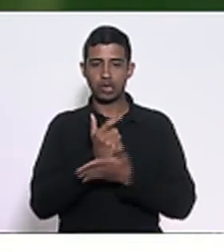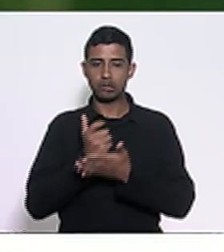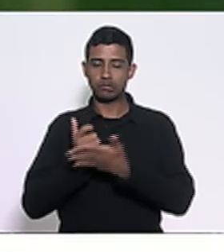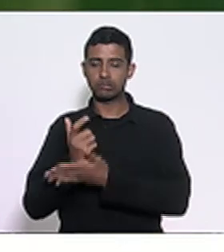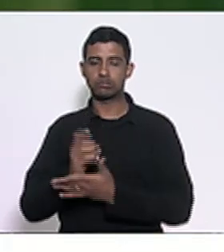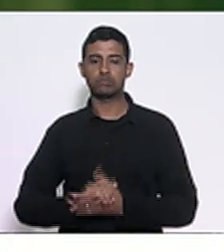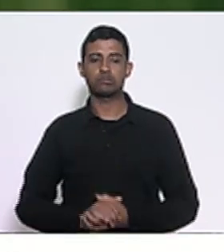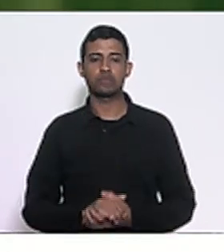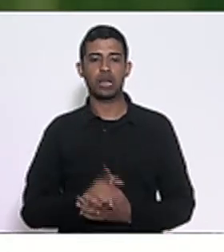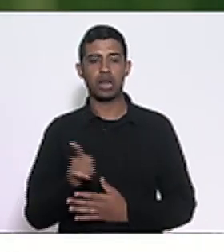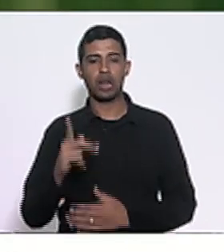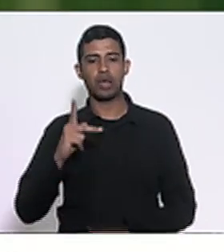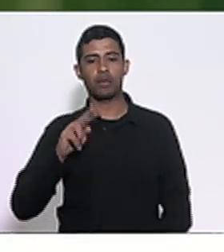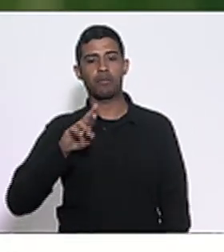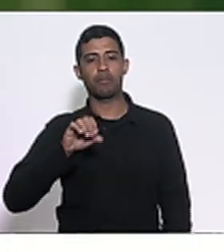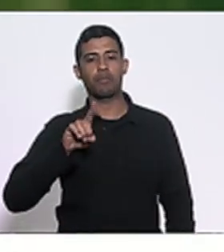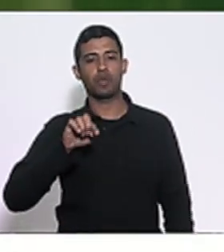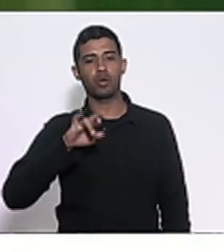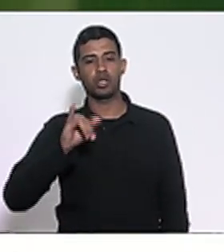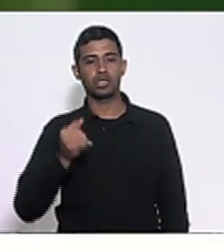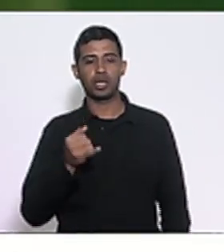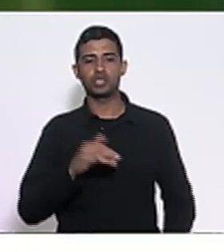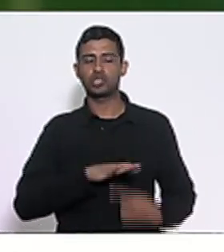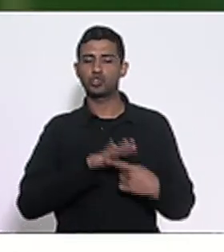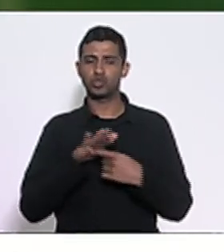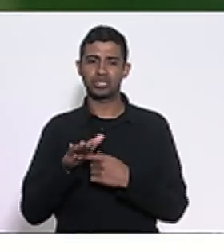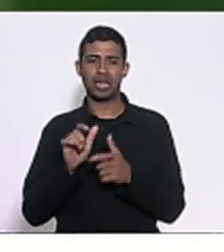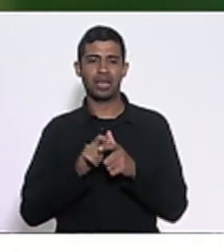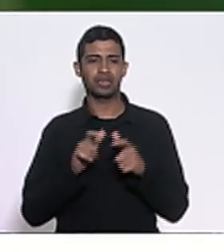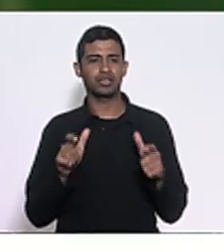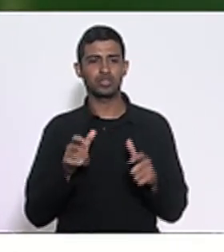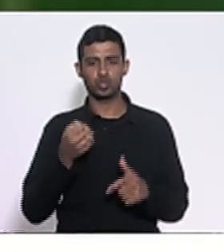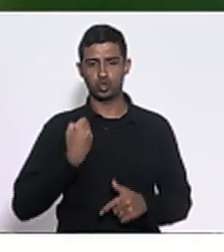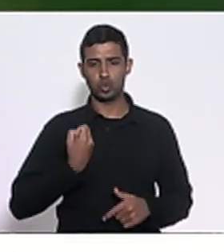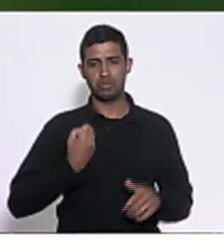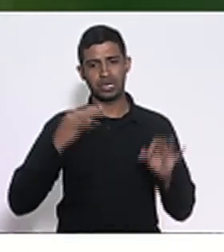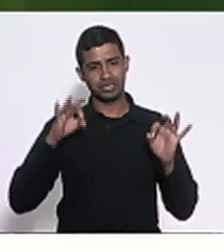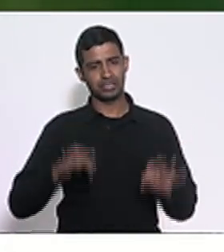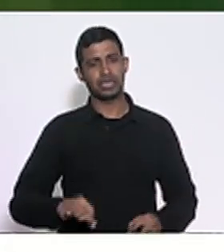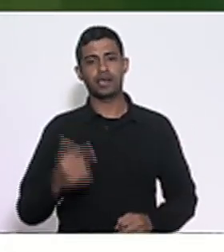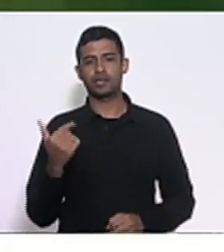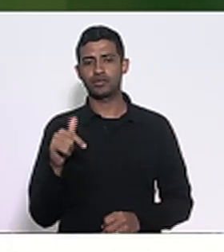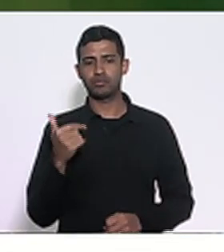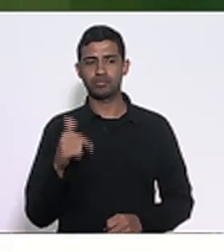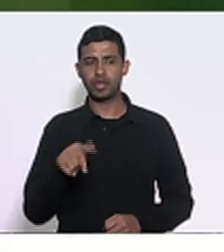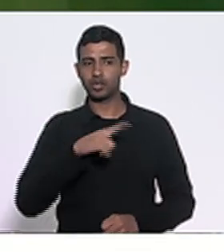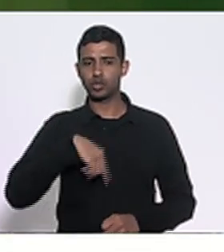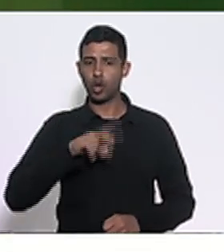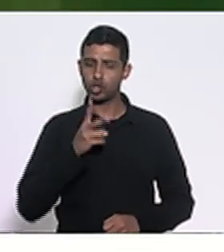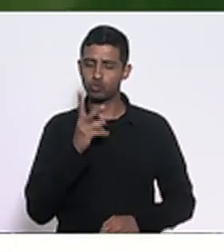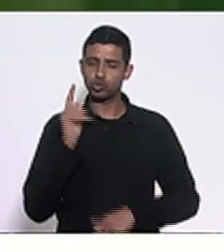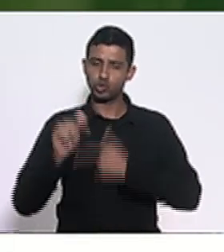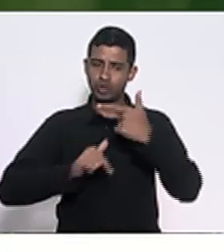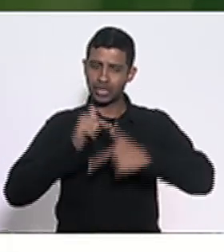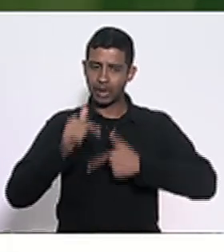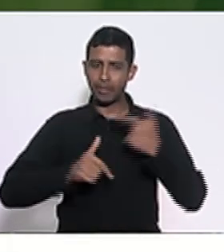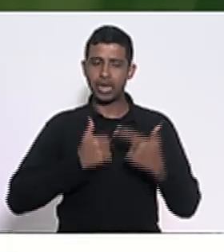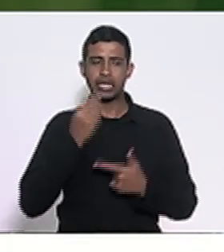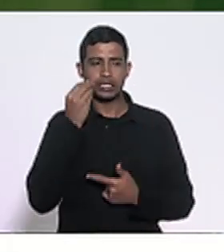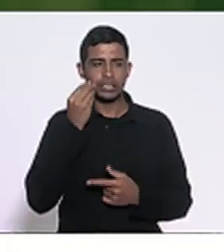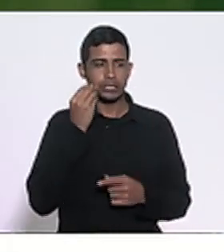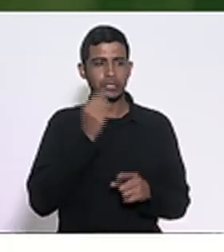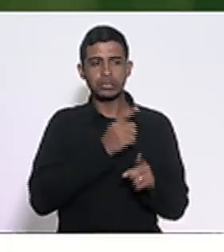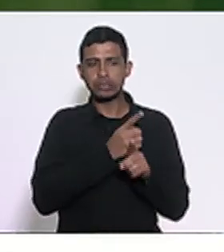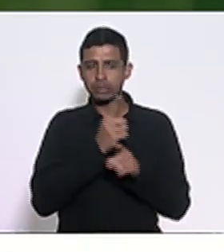solução, trará uma economicidade muito grande. Esse número exato eu não tenho, porque a gente ainda estamos trabalhando no diagnóstico, né?